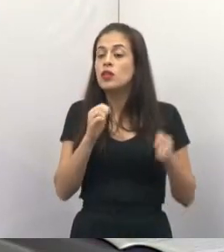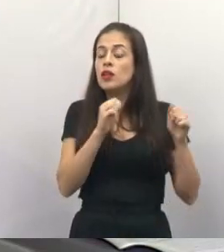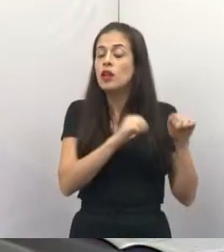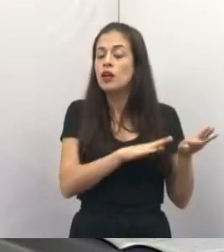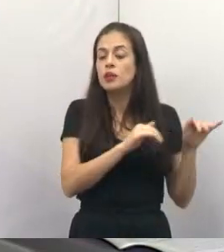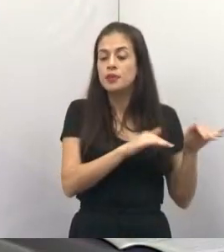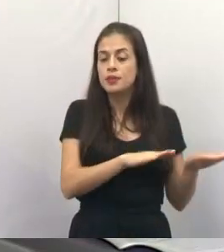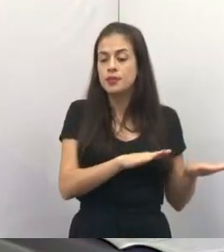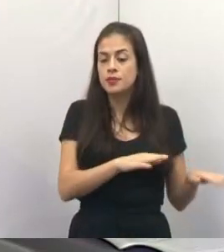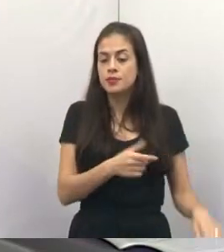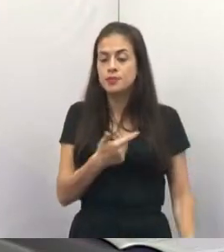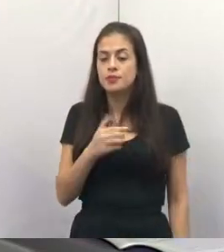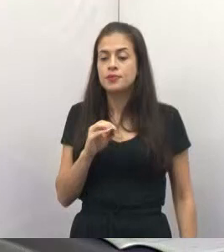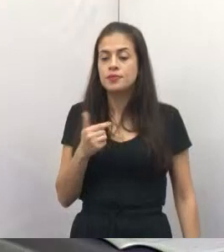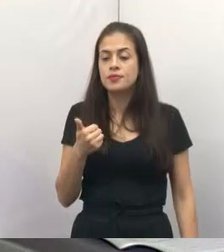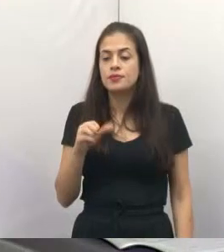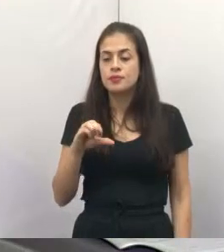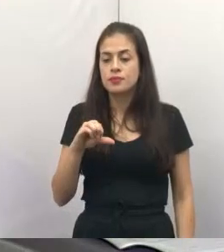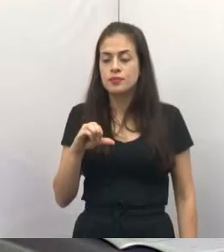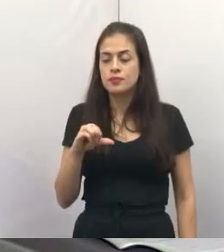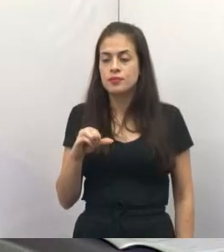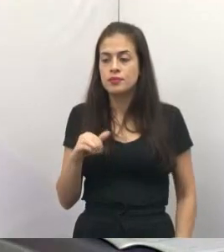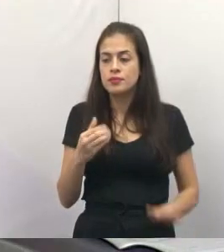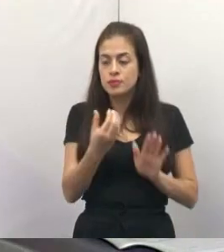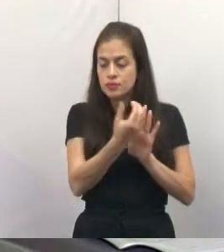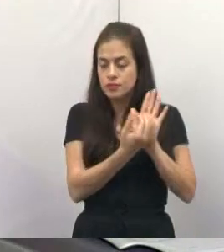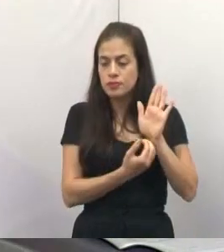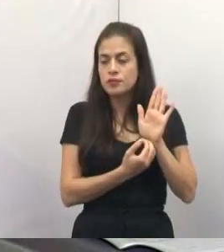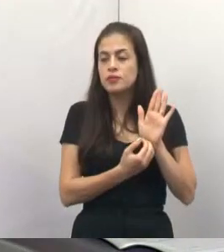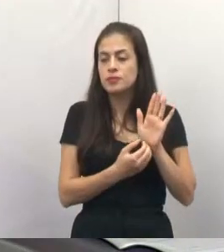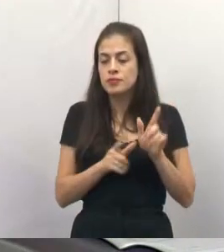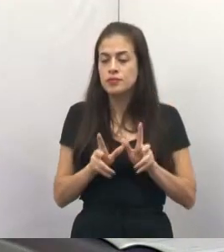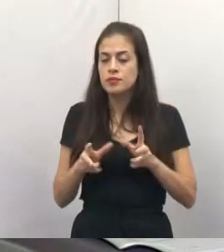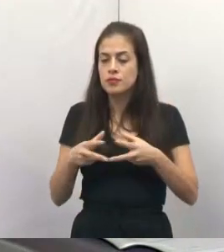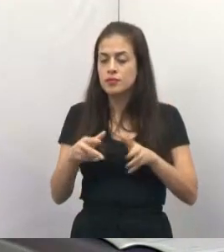setembro de 2019, foi protocolado nessa casa um projeto de lei